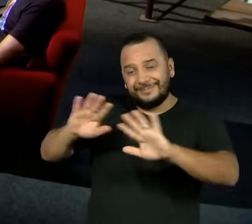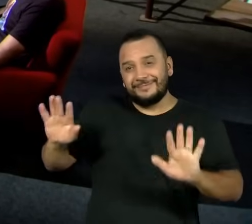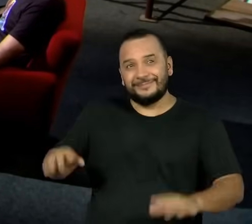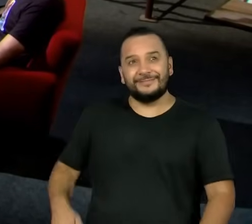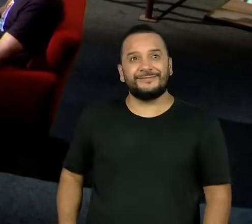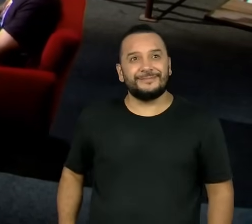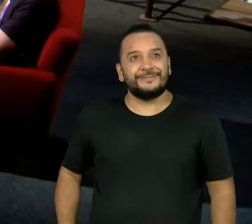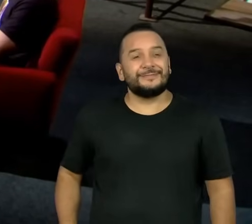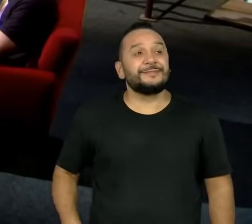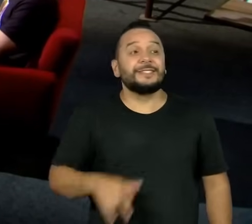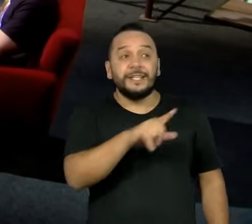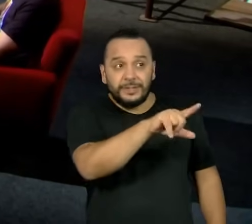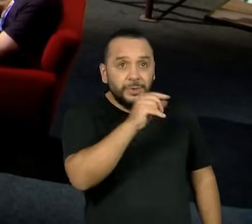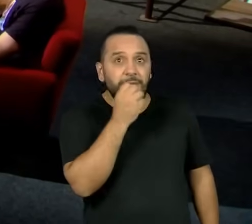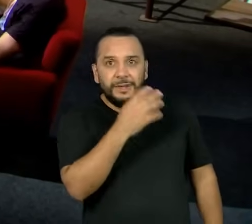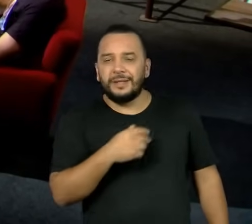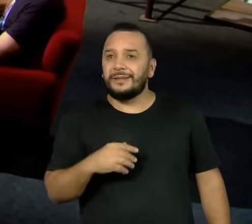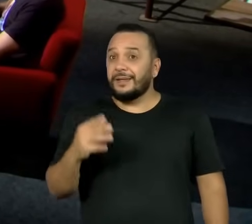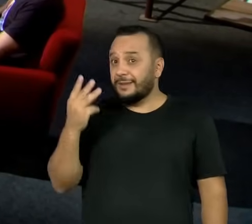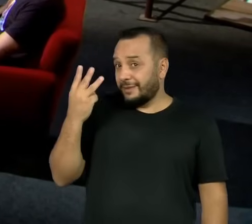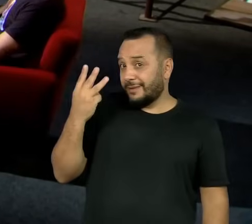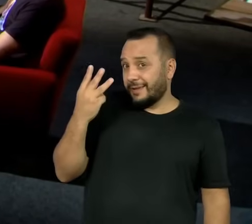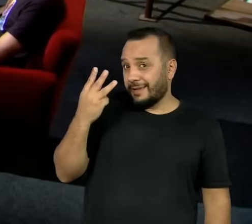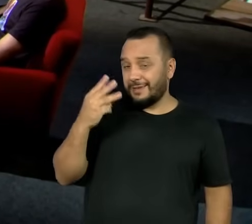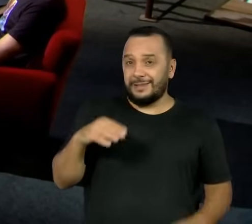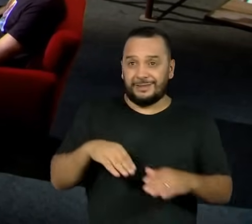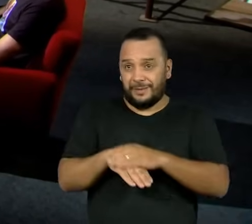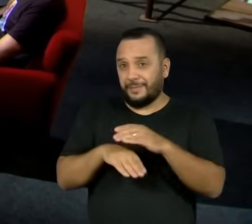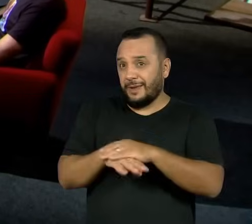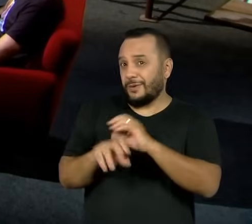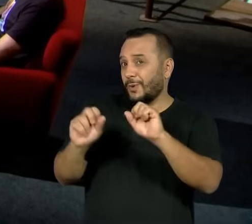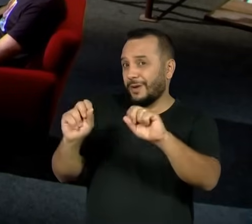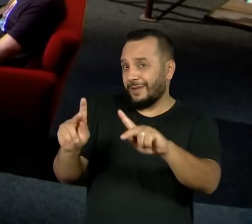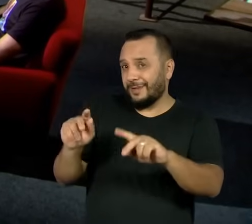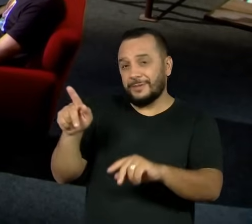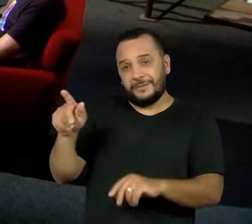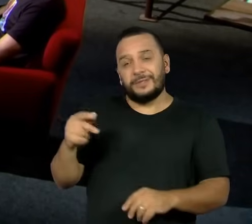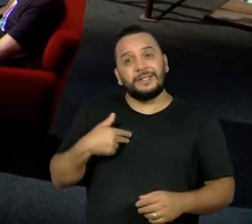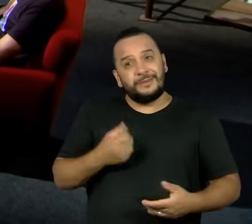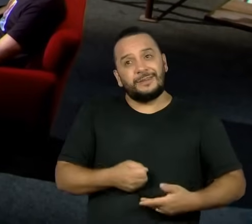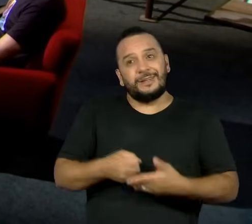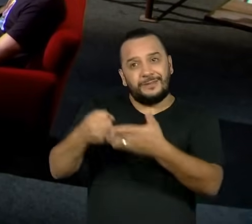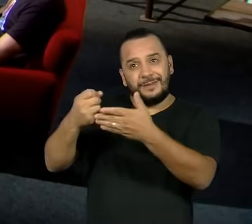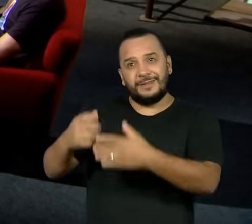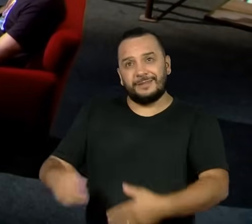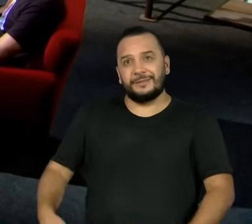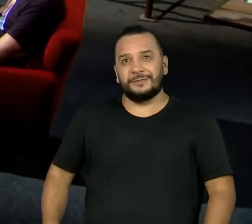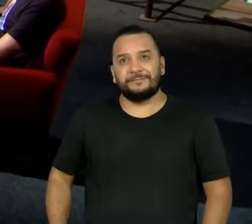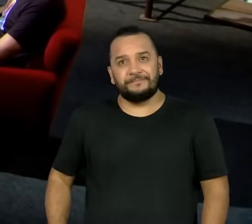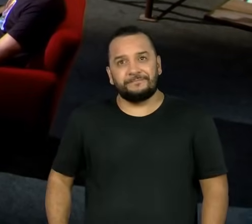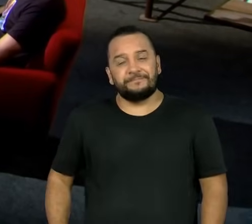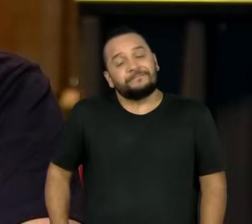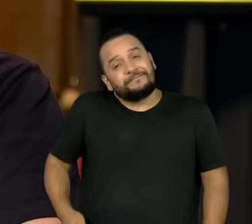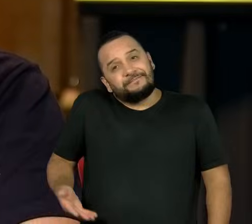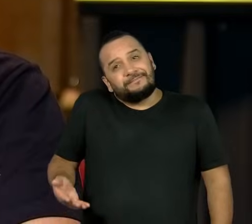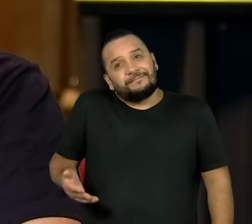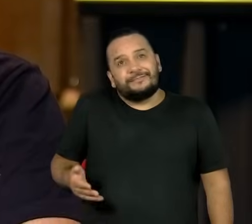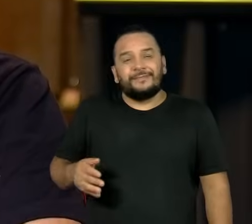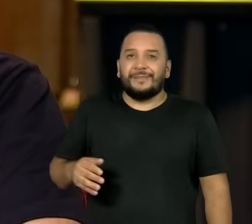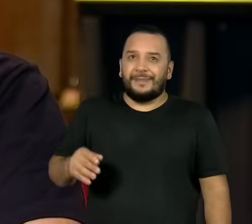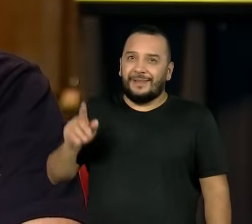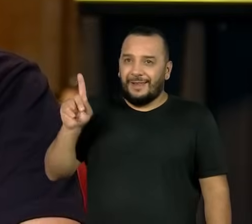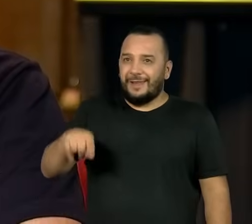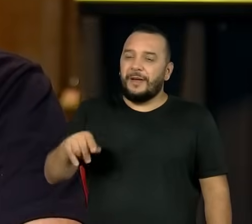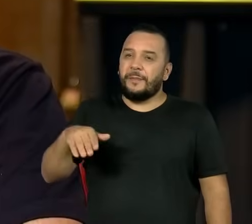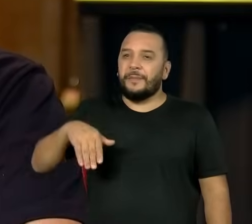Se você quiser levar 3 sapatos, você leva 3 sapatos, tá tranquilo, mas é você que vai carregar. Então eu diria que